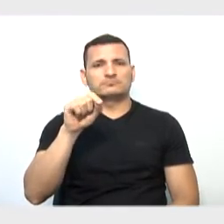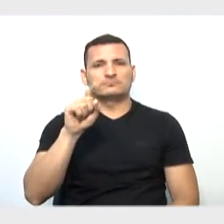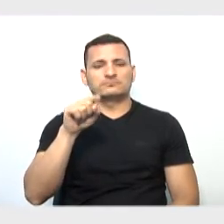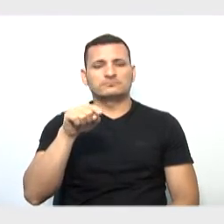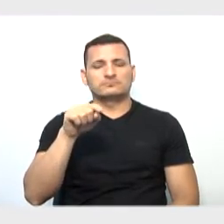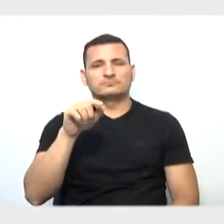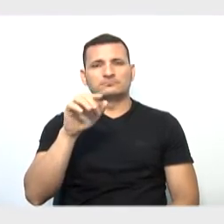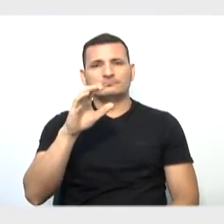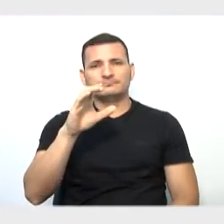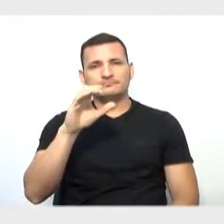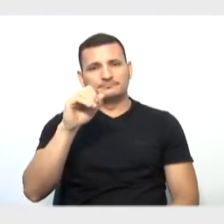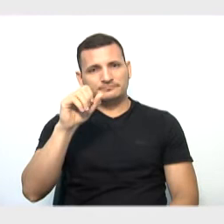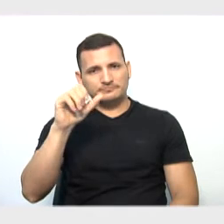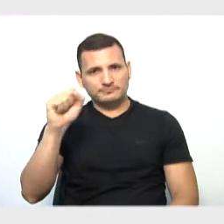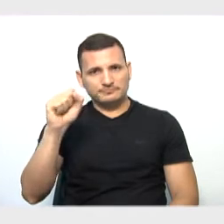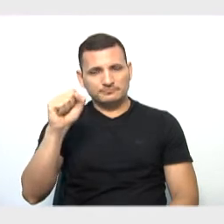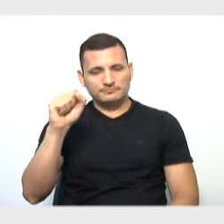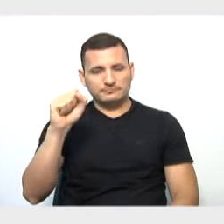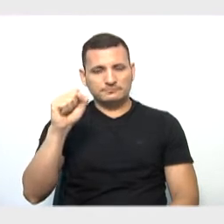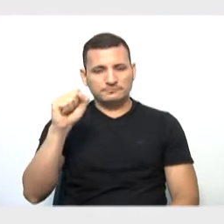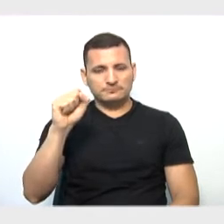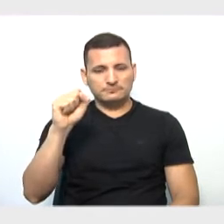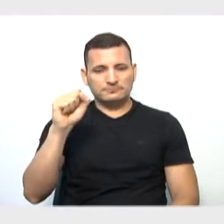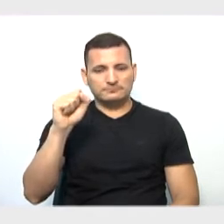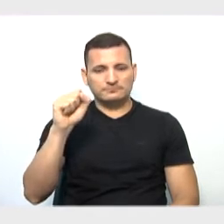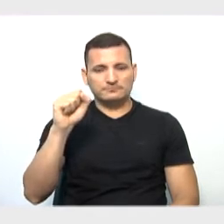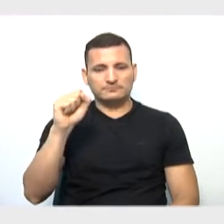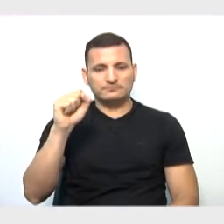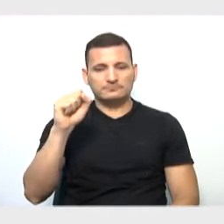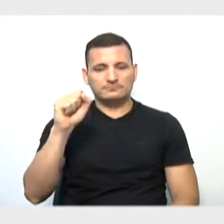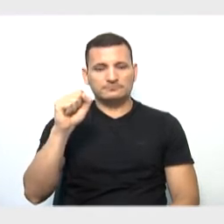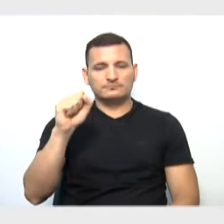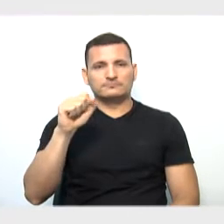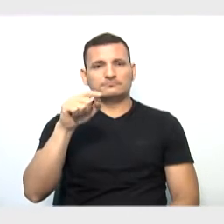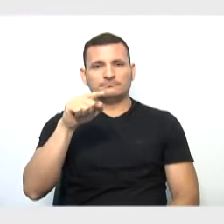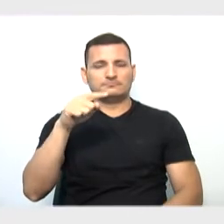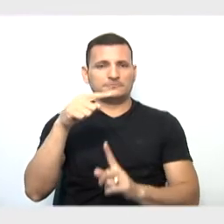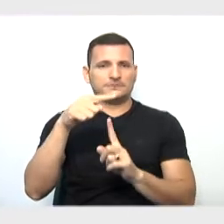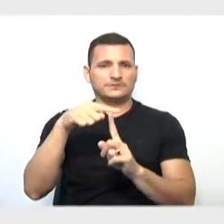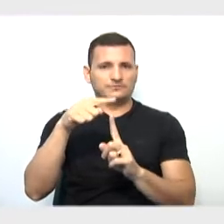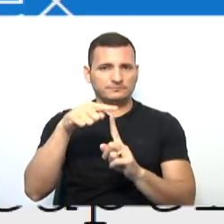de estilo. Style Sheet. Qual é o tipo?